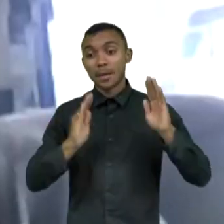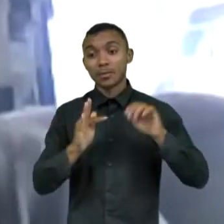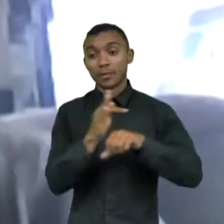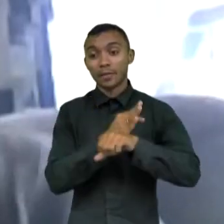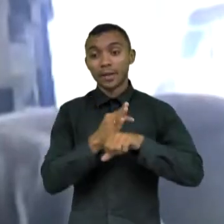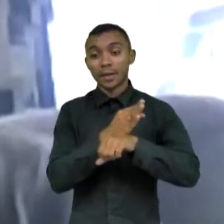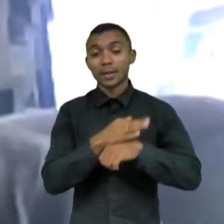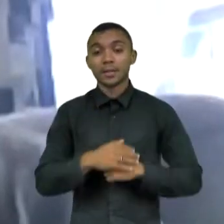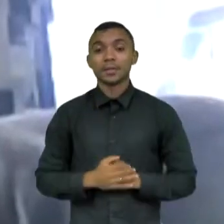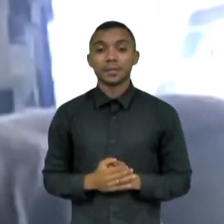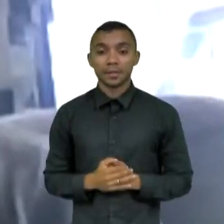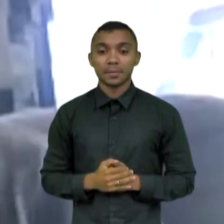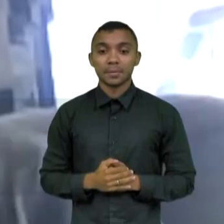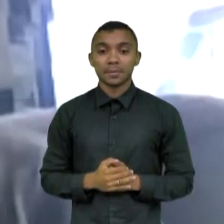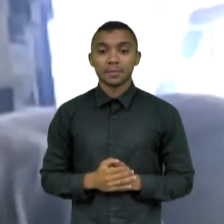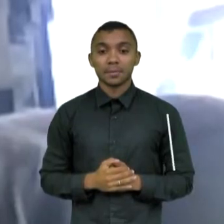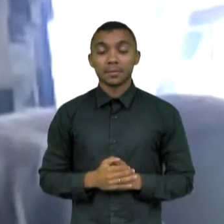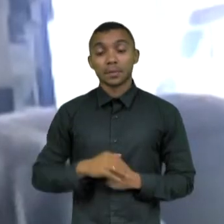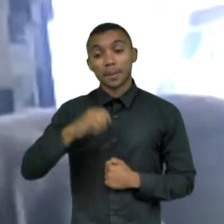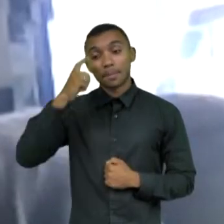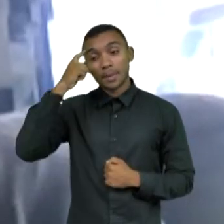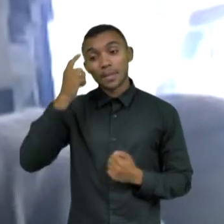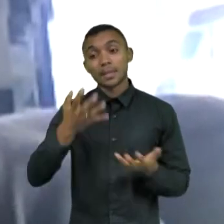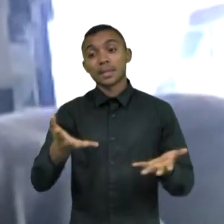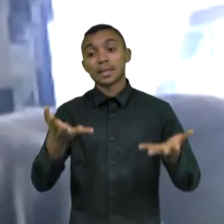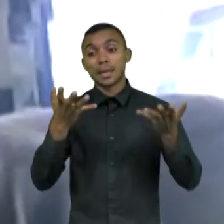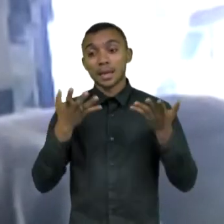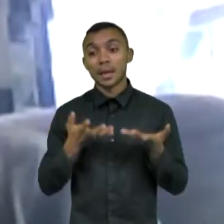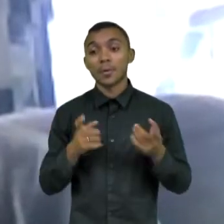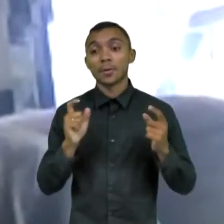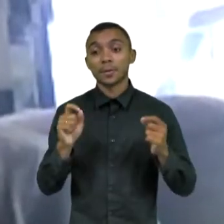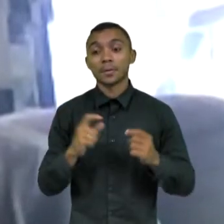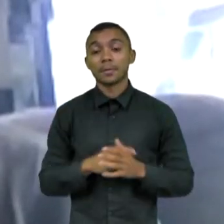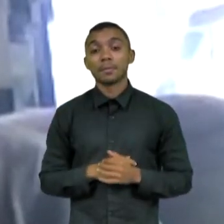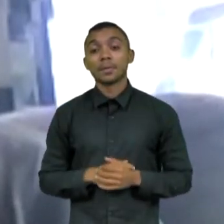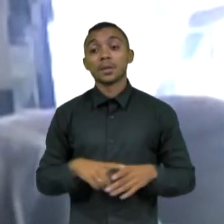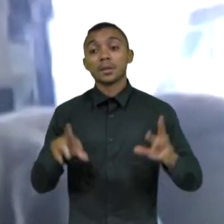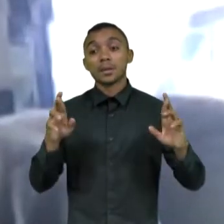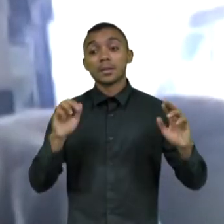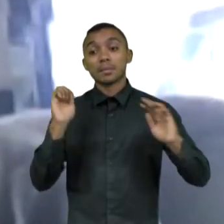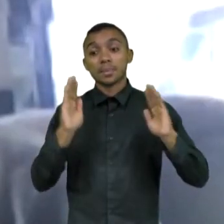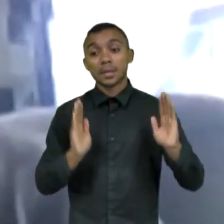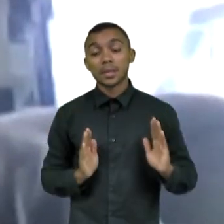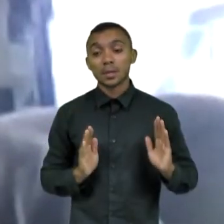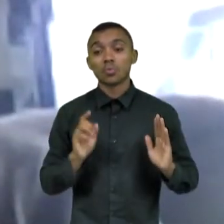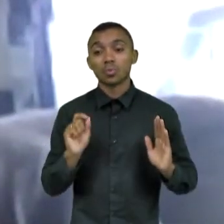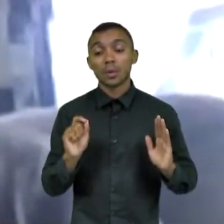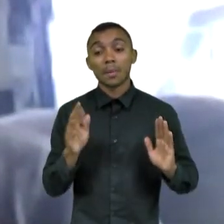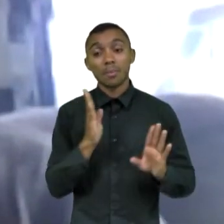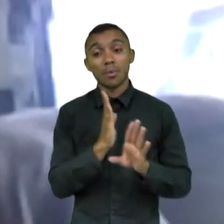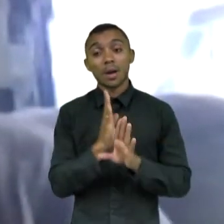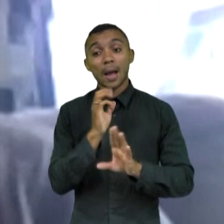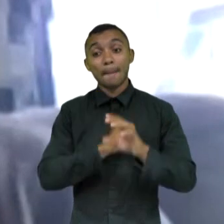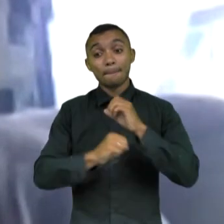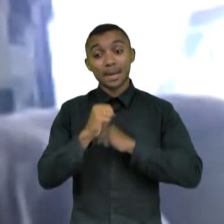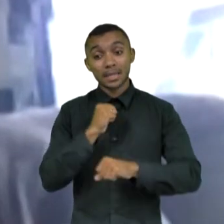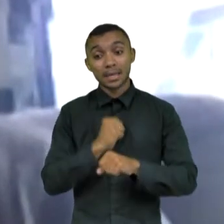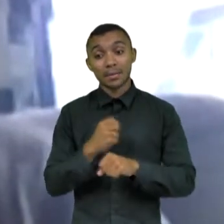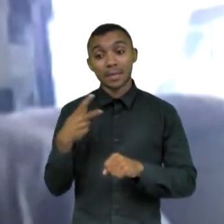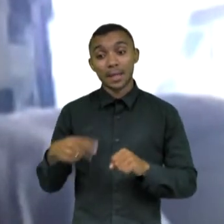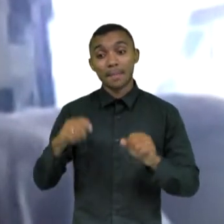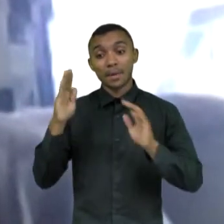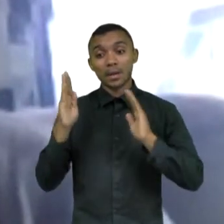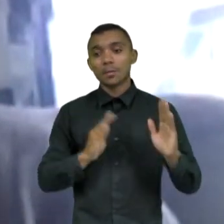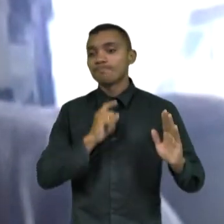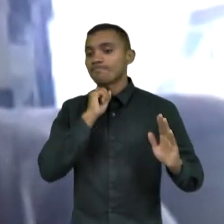alta temporada, a gente imagina e realmente, né, a gente espera por um aumento de faturamento. Até porque o ano passado, nesse mesmo período, a gente quase que não